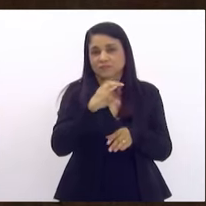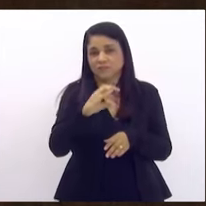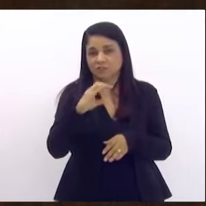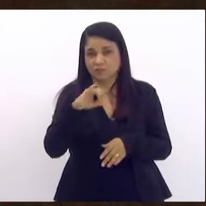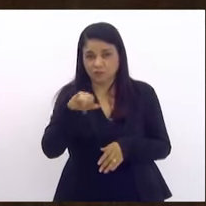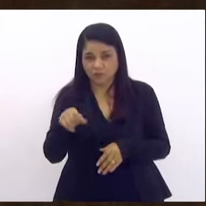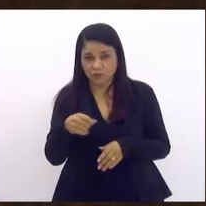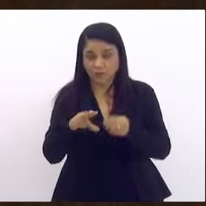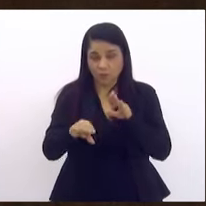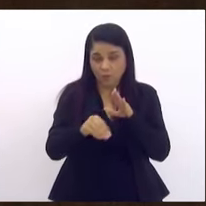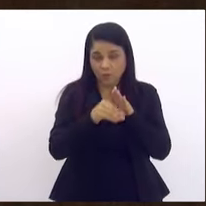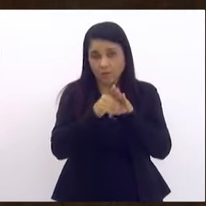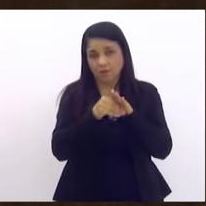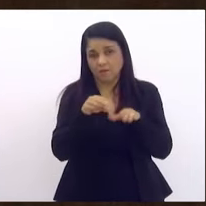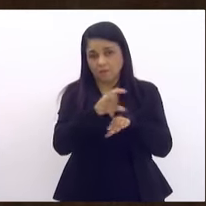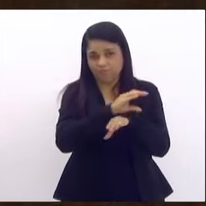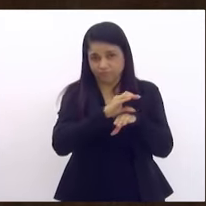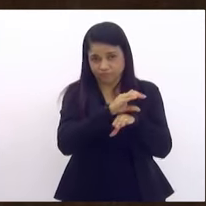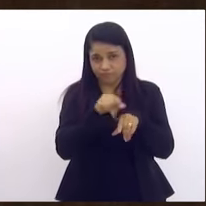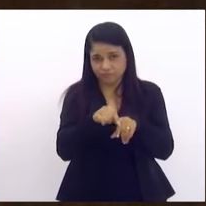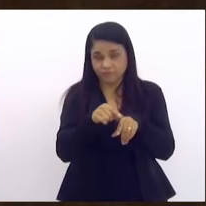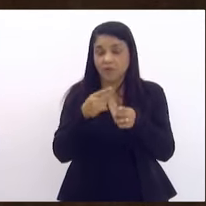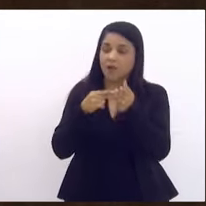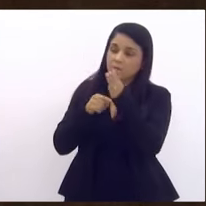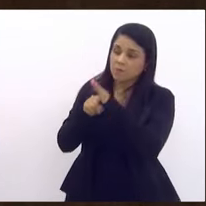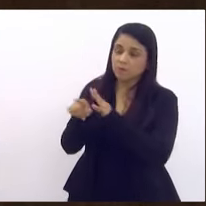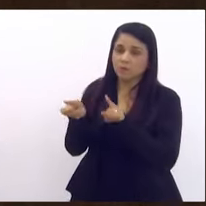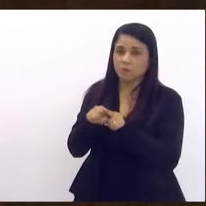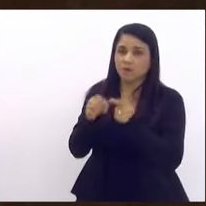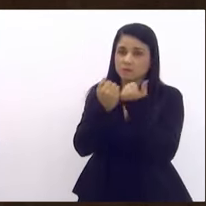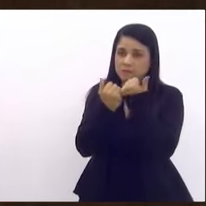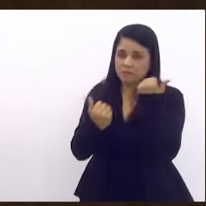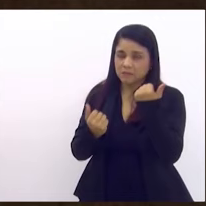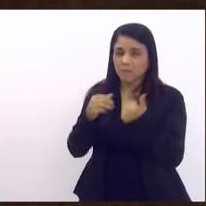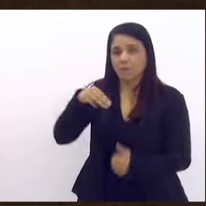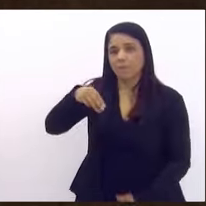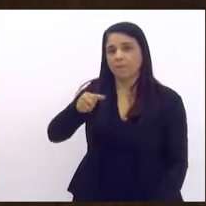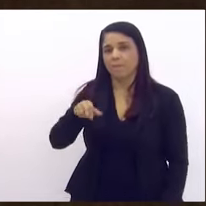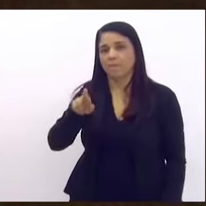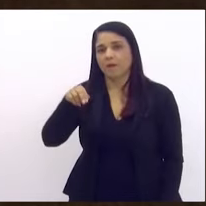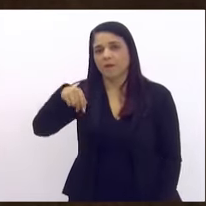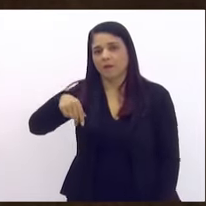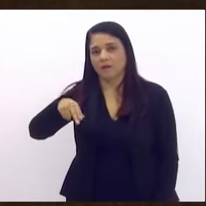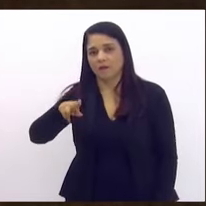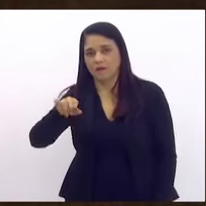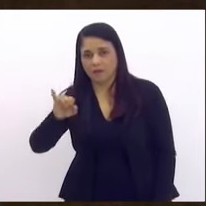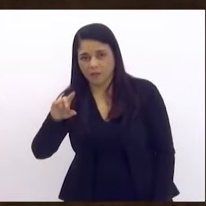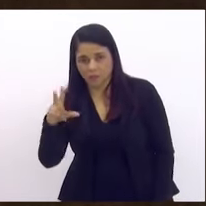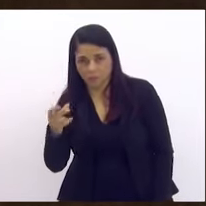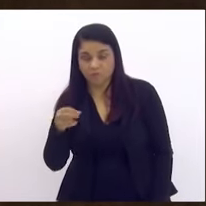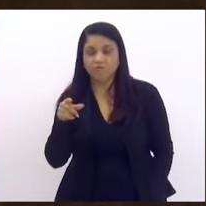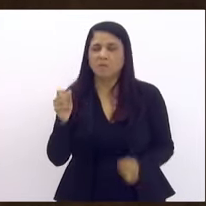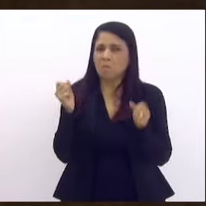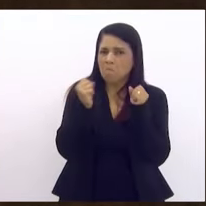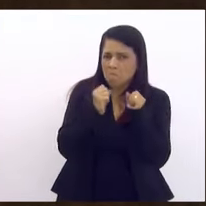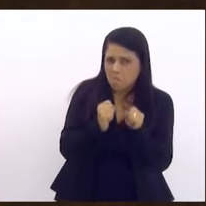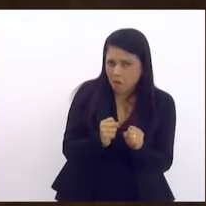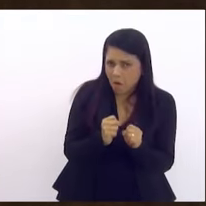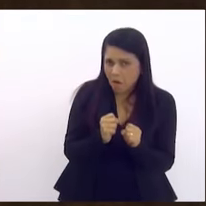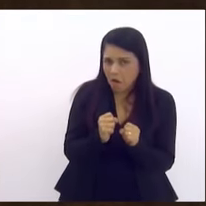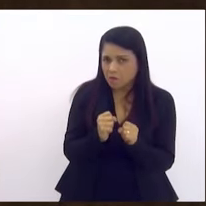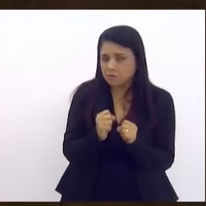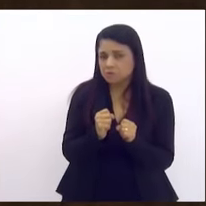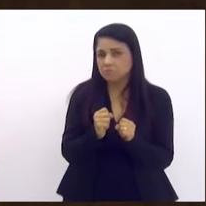a pergunta vai também pro Senador Marquinho nosso eterno companheiro se a gente pode eh